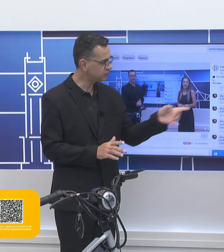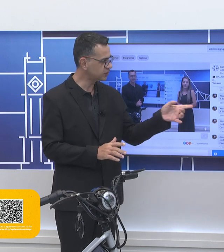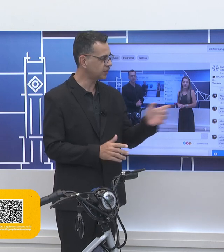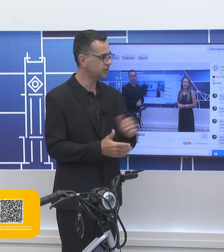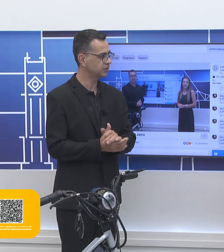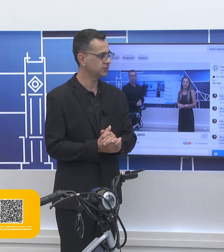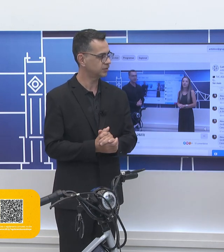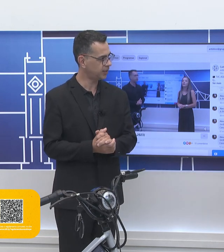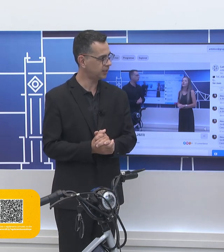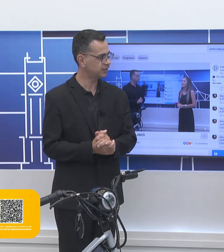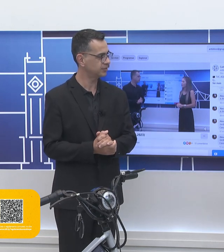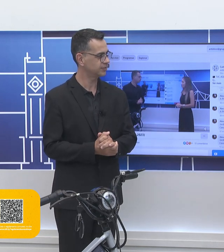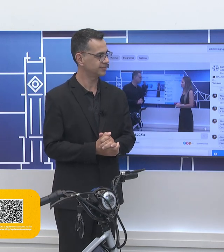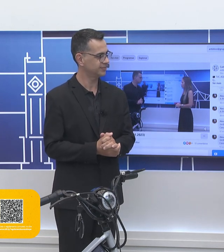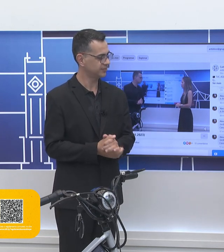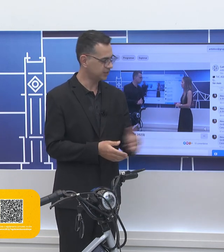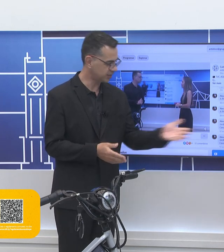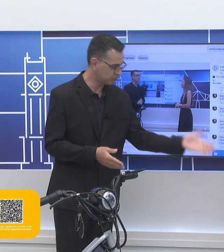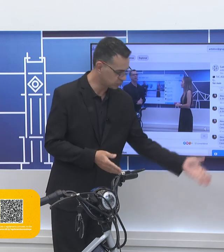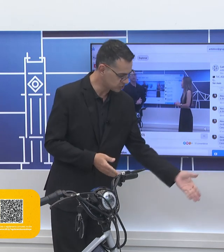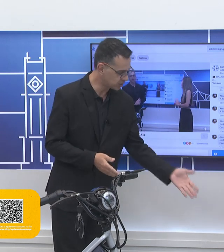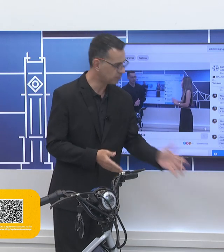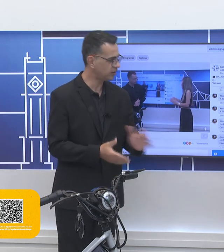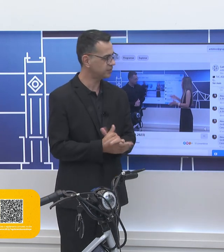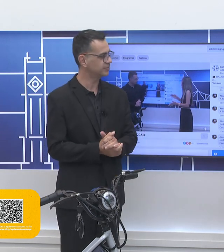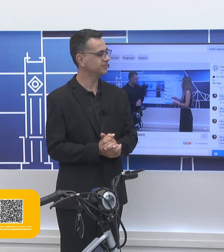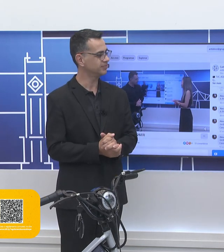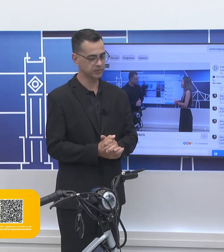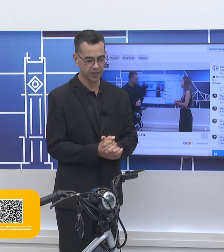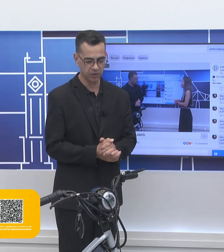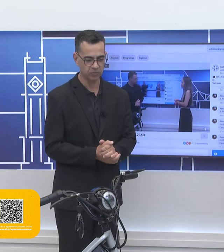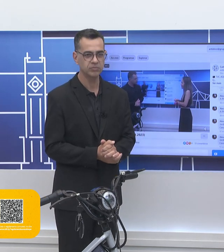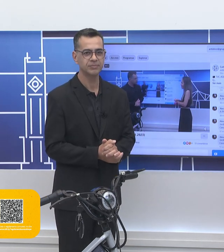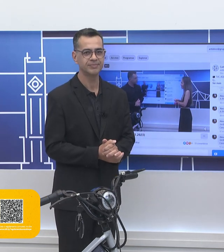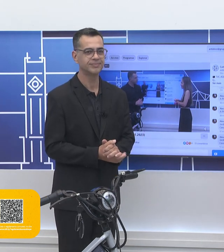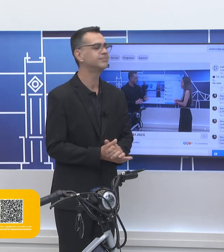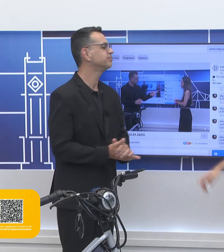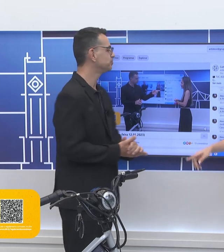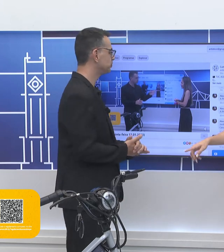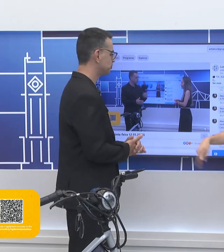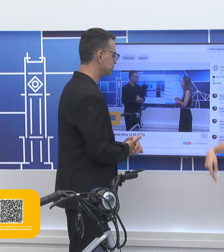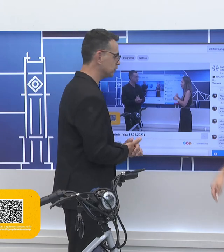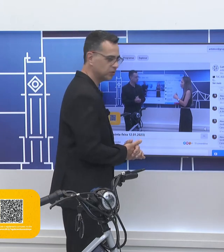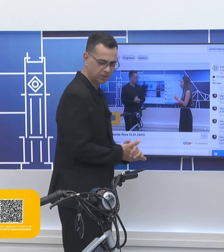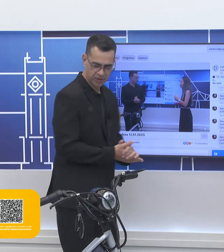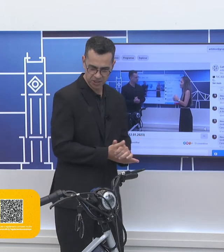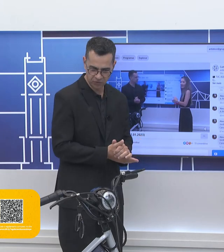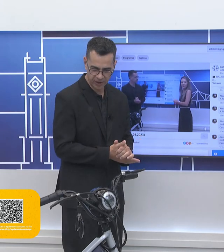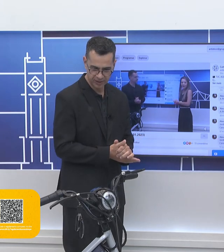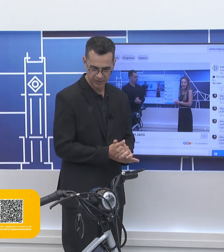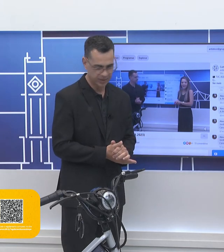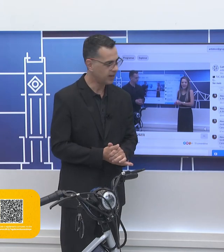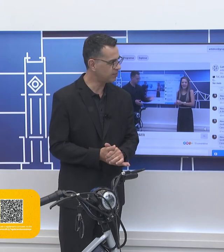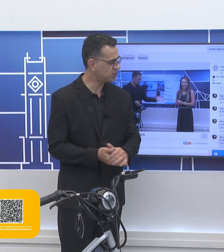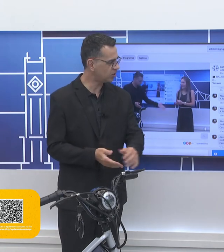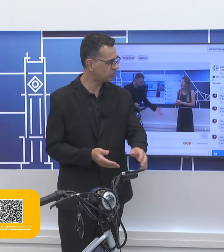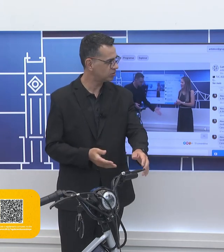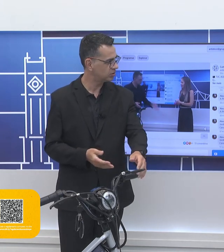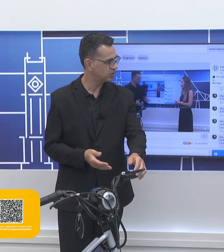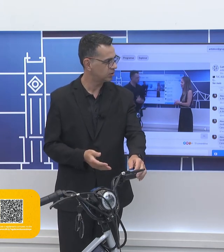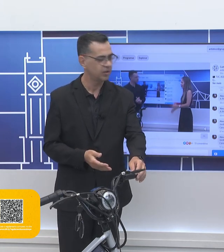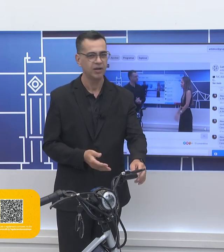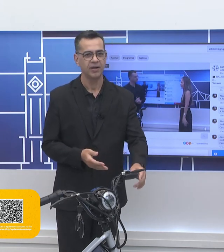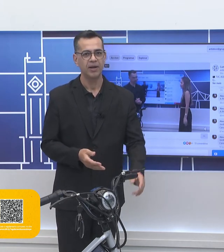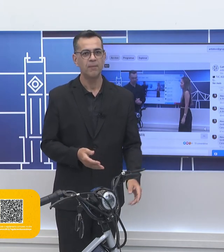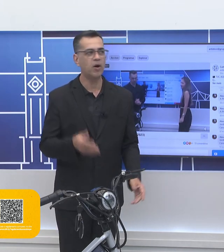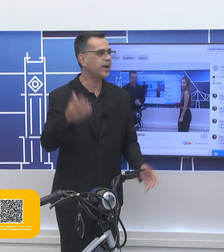Não, você. Eu? É. Eu vou. Você já tá produzida. Verdade? Já tô pronta? É. Então vamos. Acho que ia cair a bike, né? Eu também. Eu também. Ela mexeu?